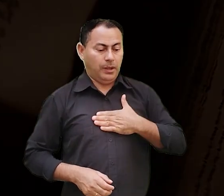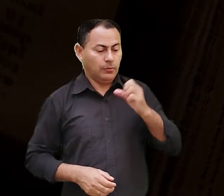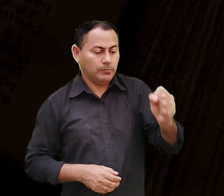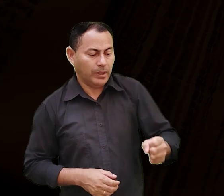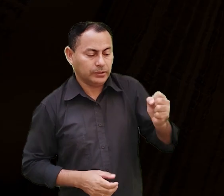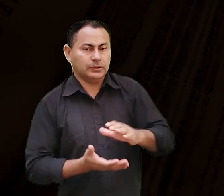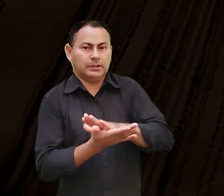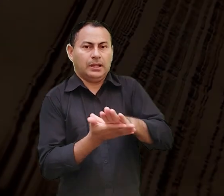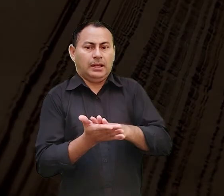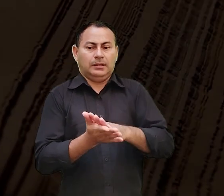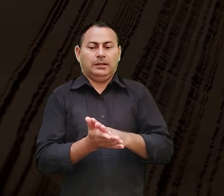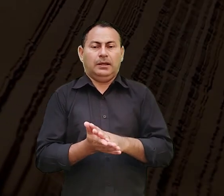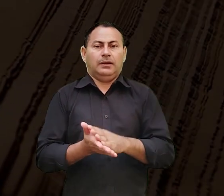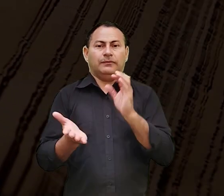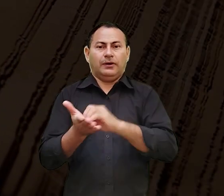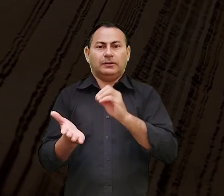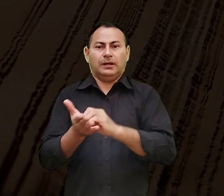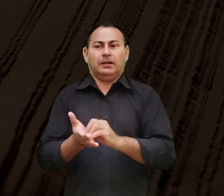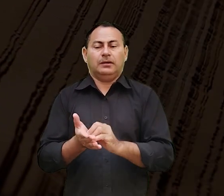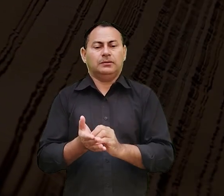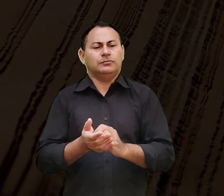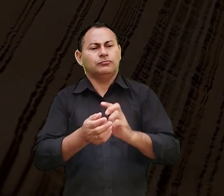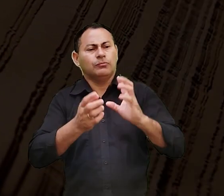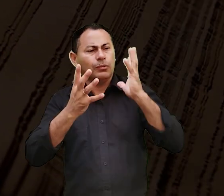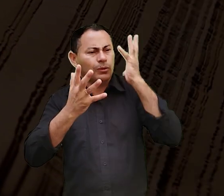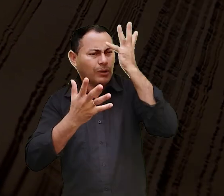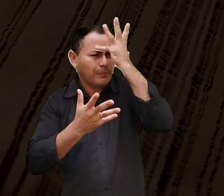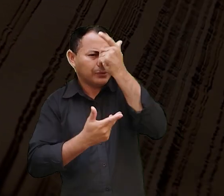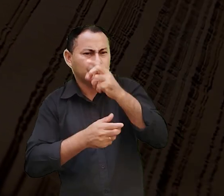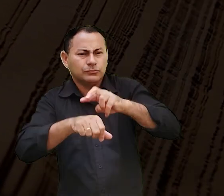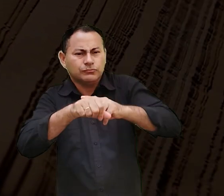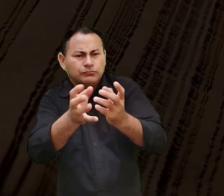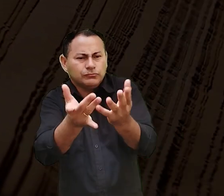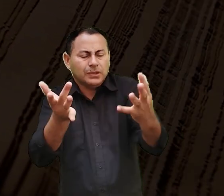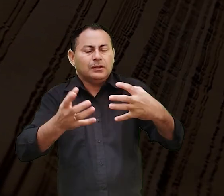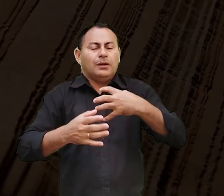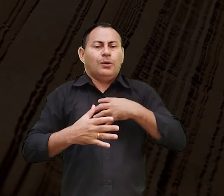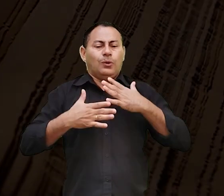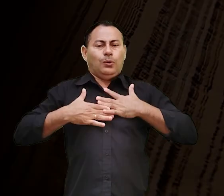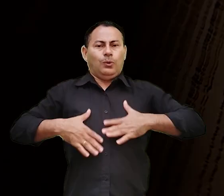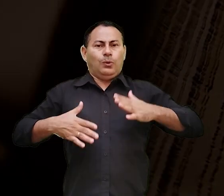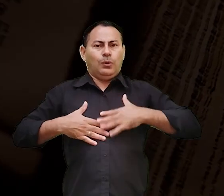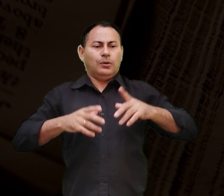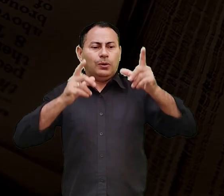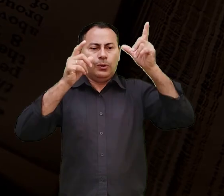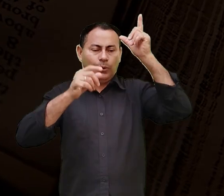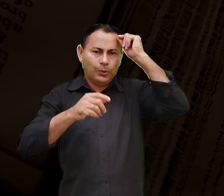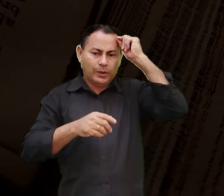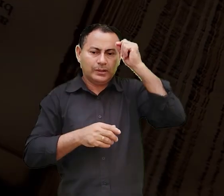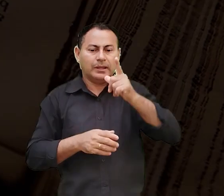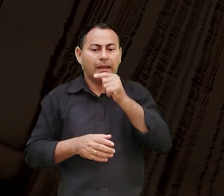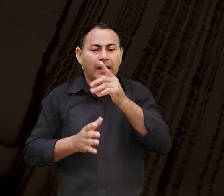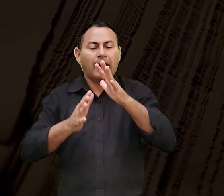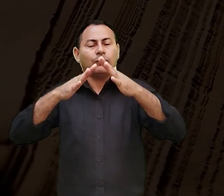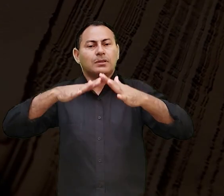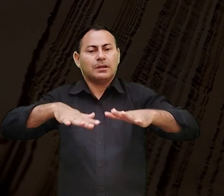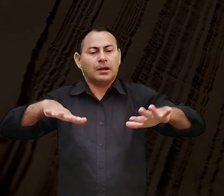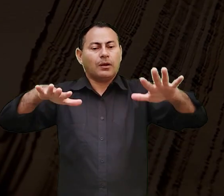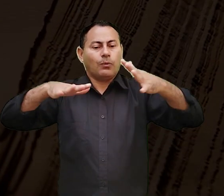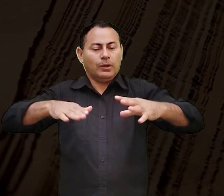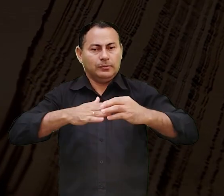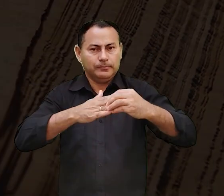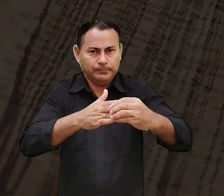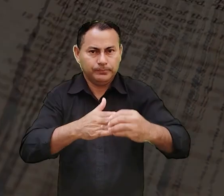meu pastor, de nada terei falta, em verdes pastos me faz repousar e me conduz a águas